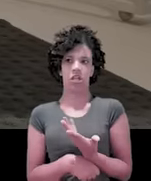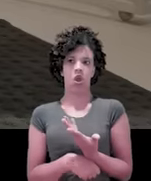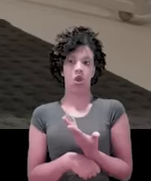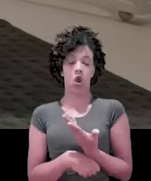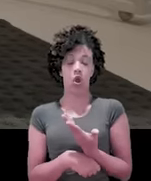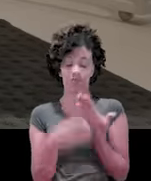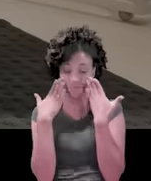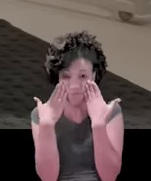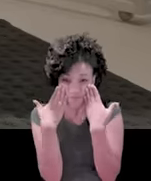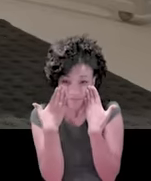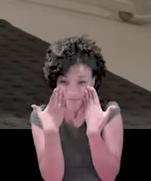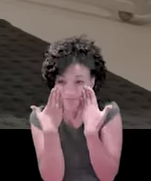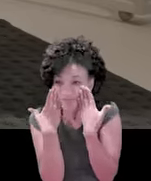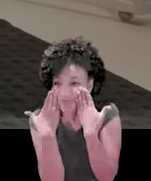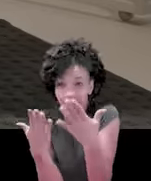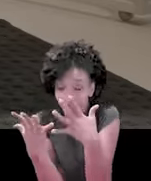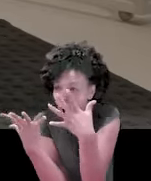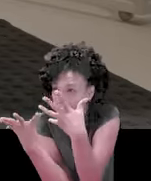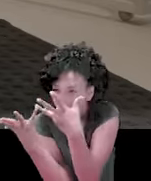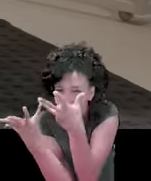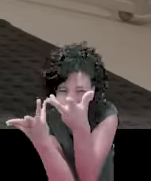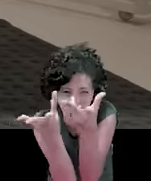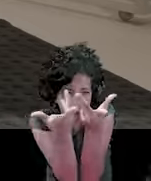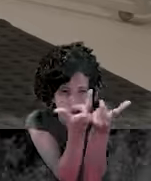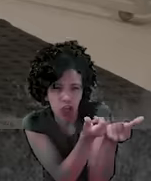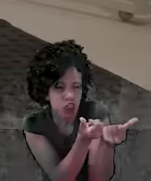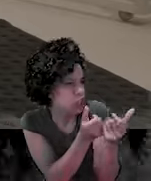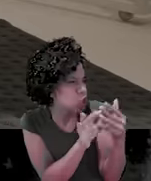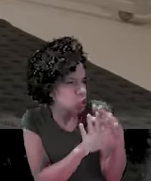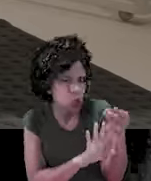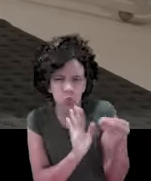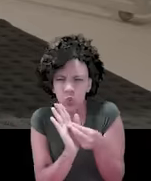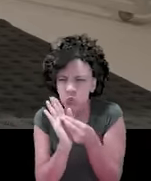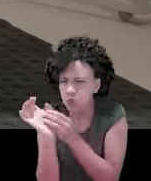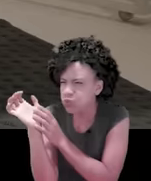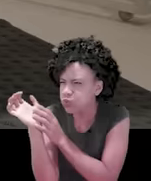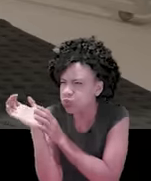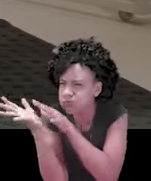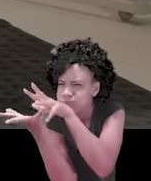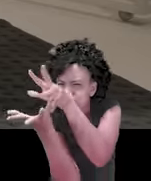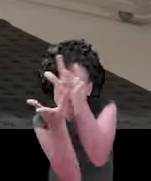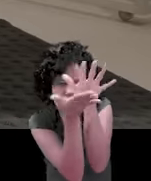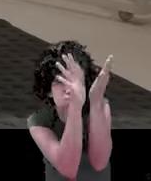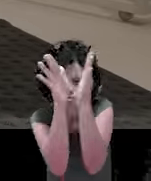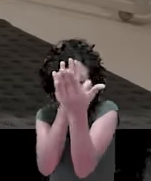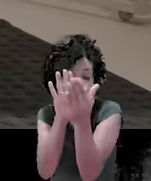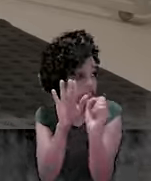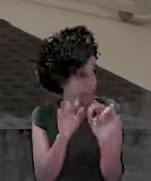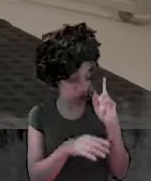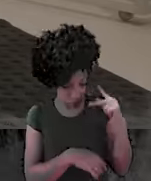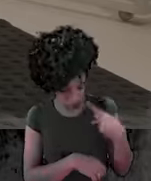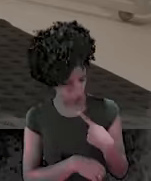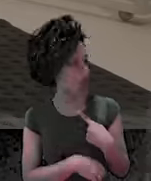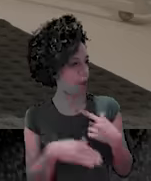o olho com grande é isso e eu não tenho tudo funcionando história para você porque fazer o